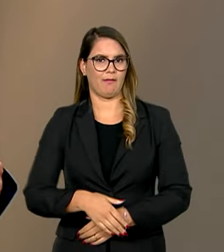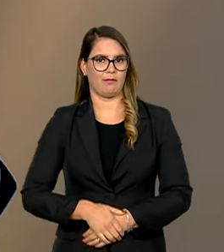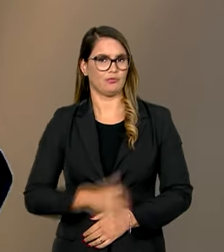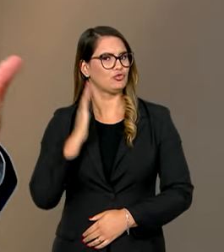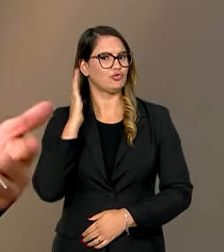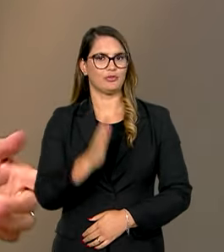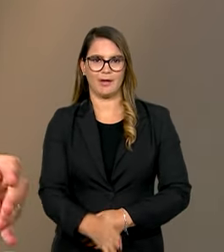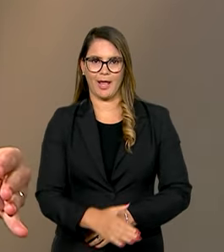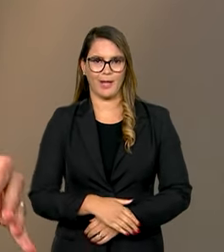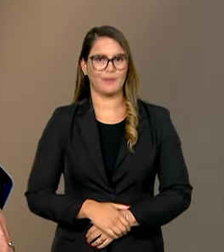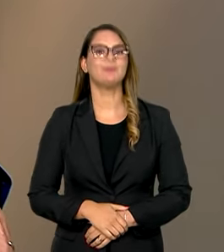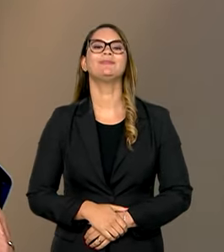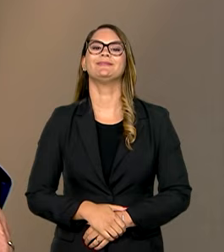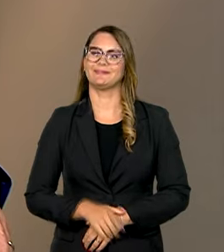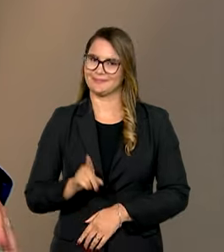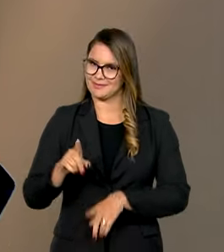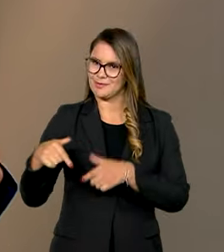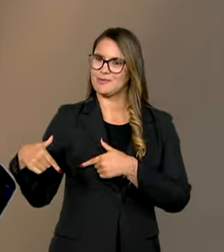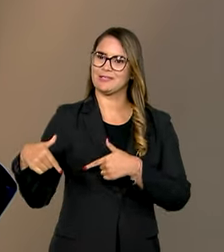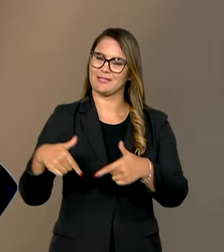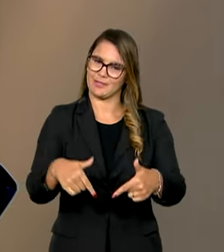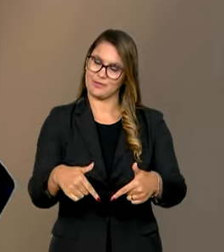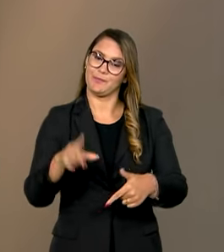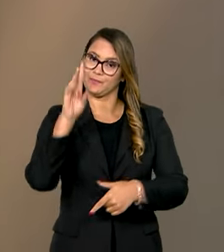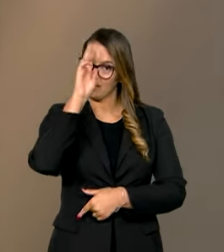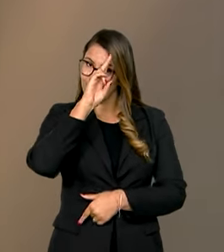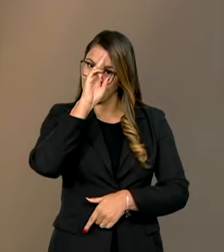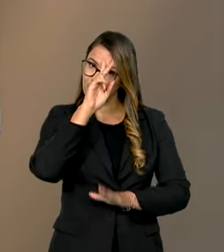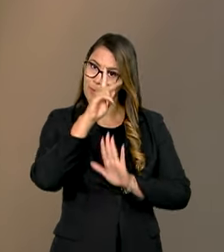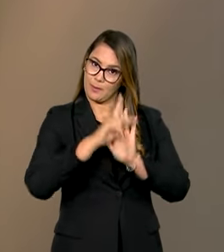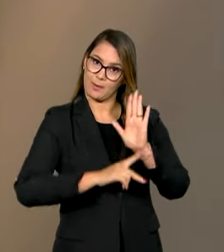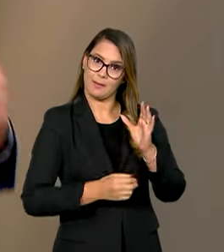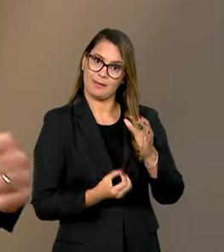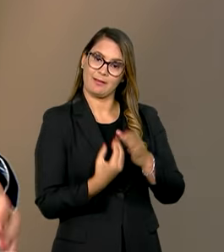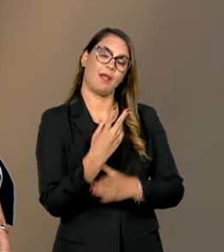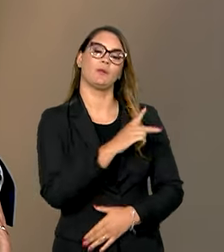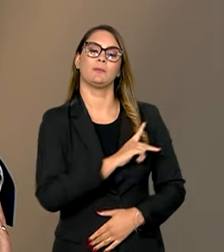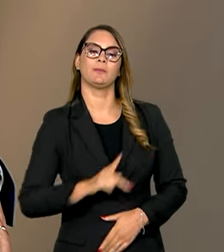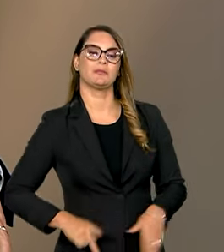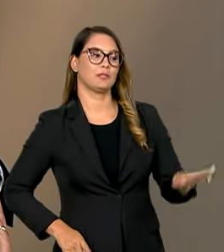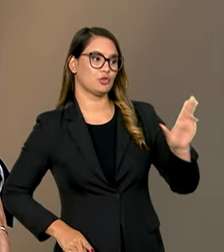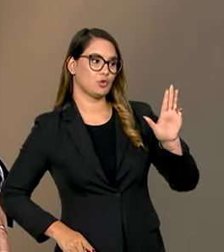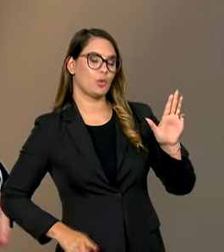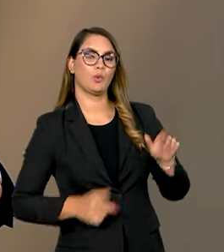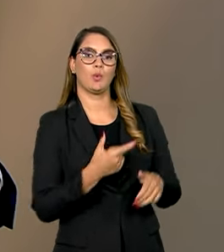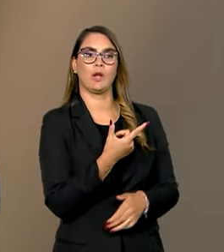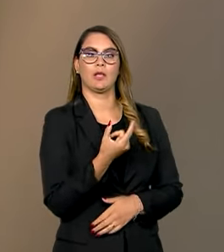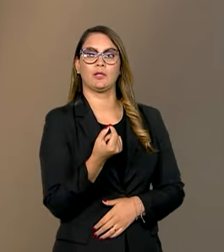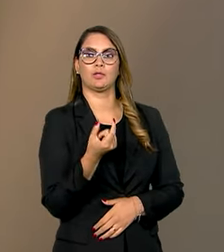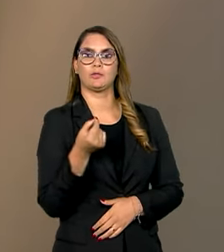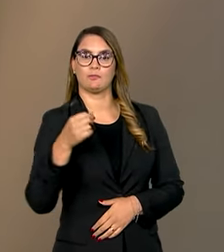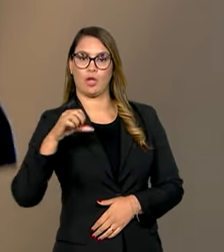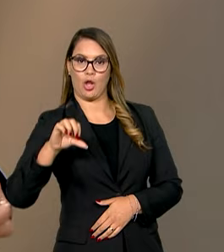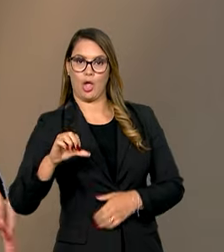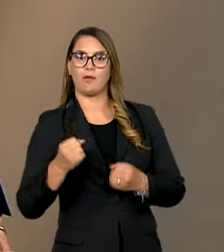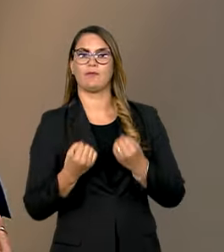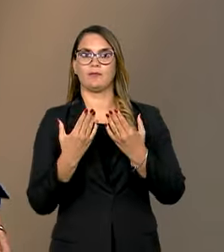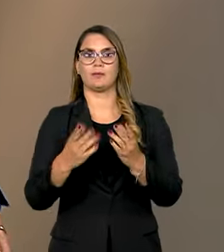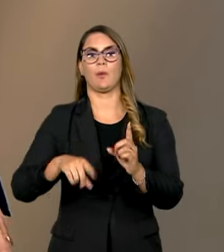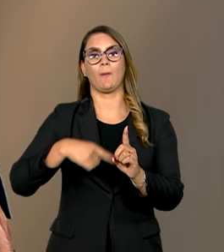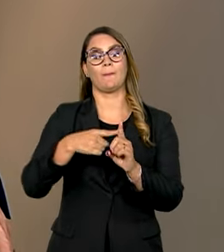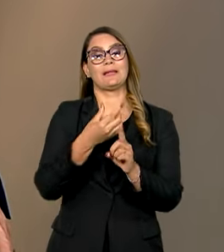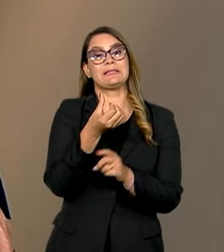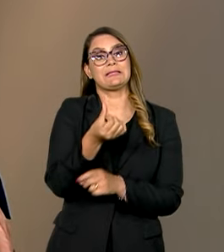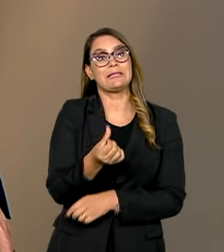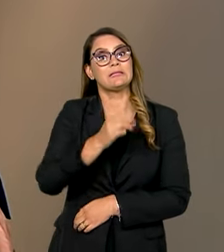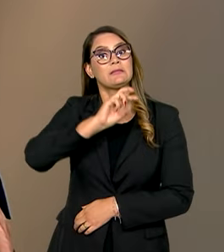Então, essa foi uma das iniciativas. Lembrando que esse programa foi criado pelo presidente Lula lá em 2009, já entregou mais de 6 milhões de